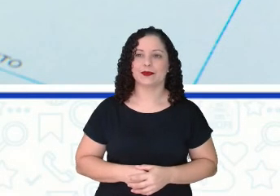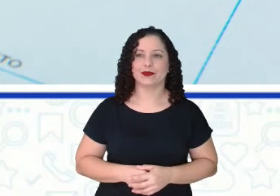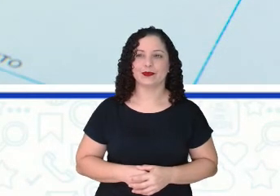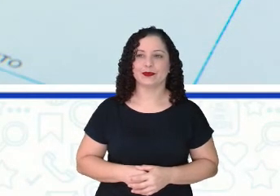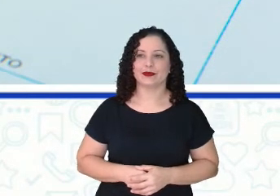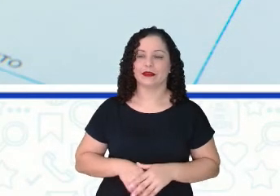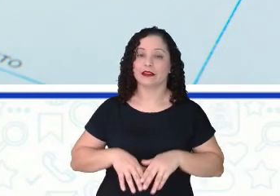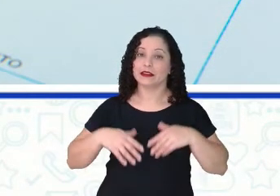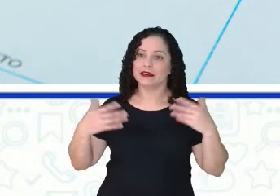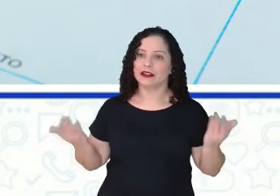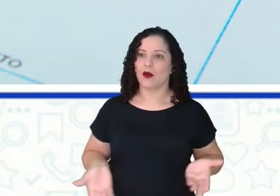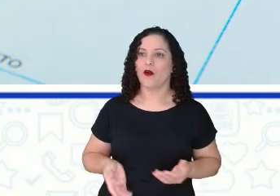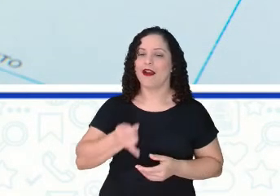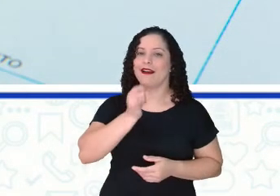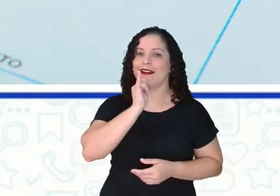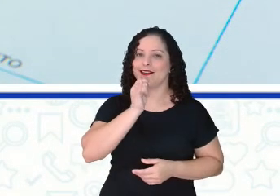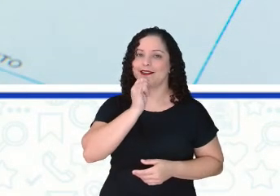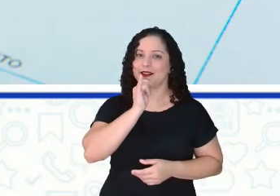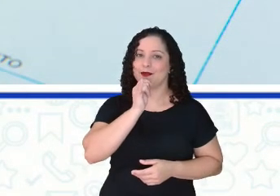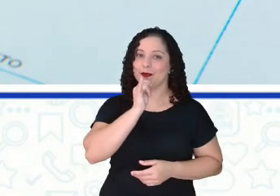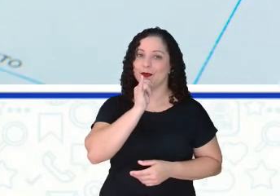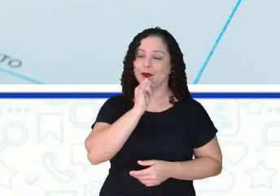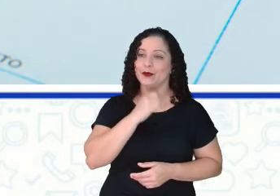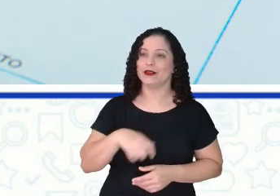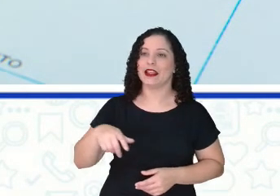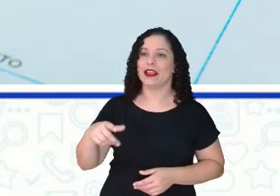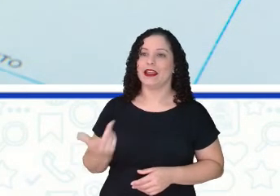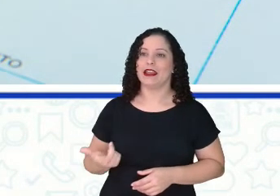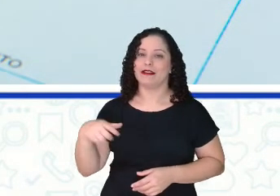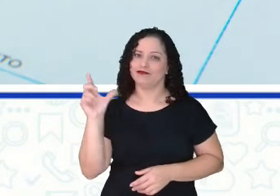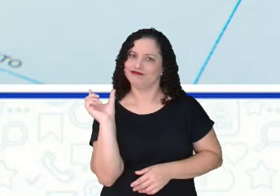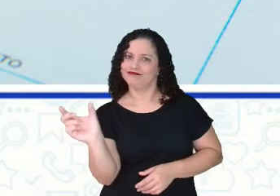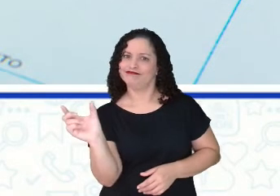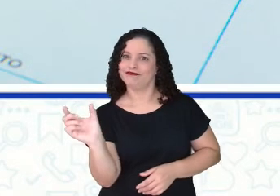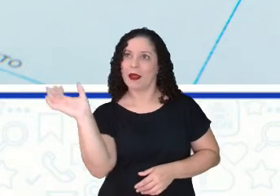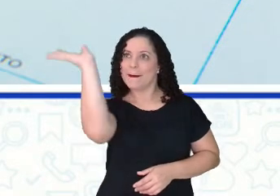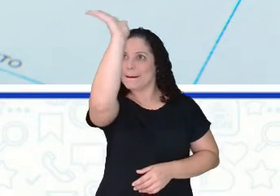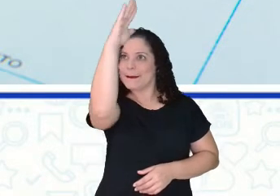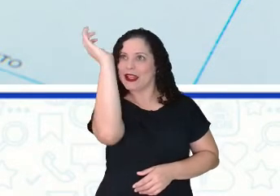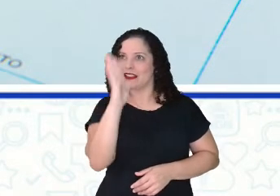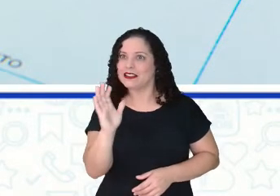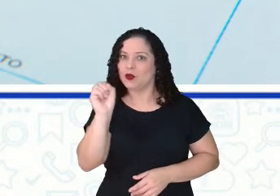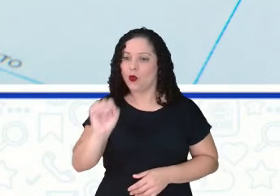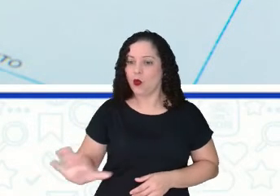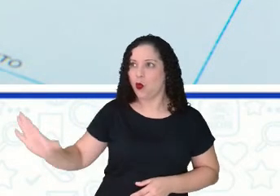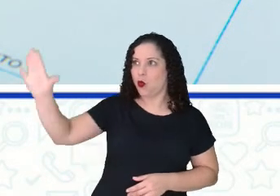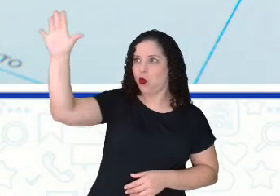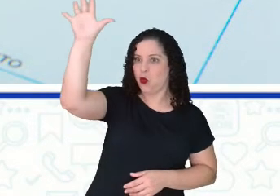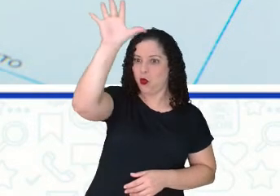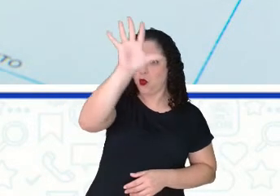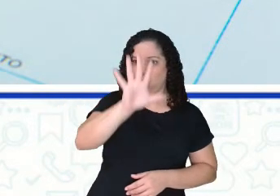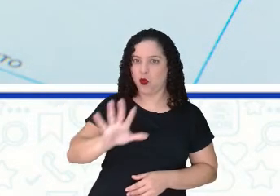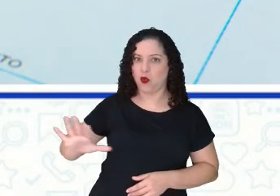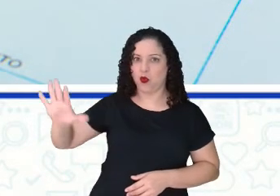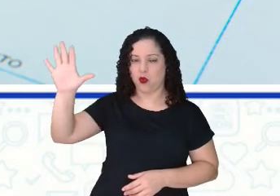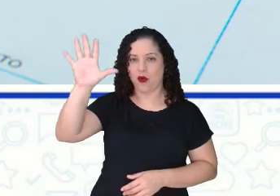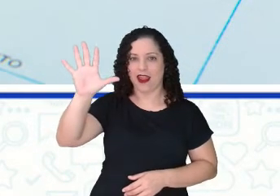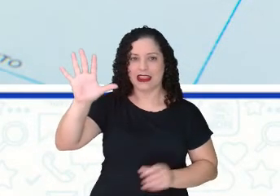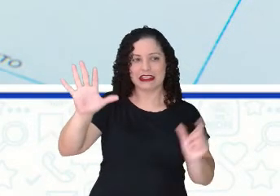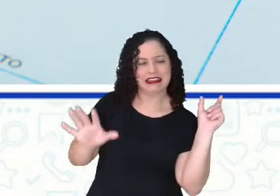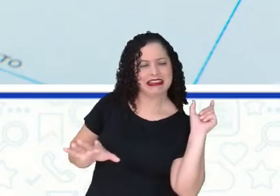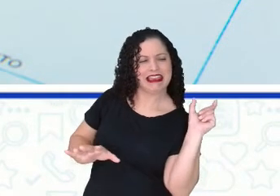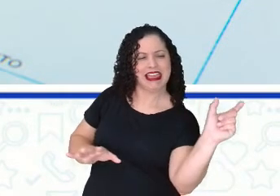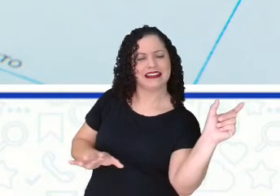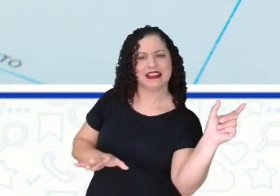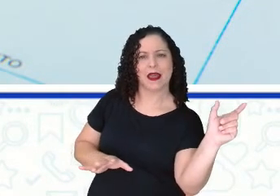Então, nós temos outro exemplo aqui, não é? Hiperônimo, Brasil, nosso país. E o hipônimo, não é, que eu trouxe